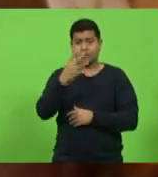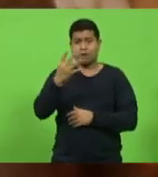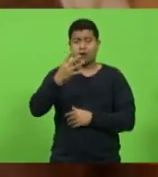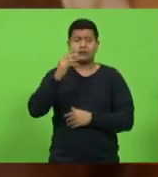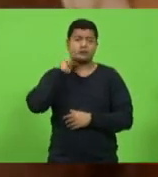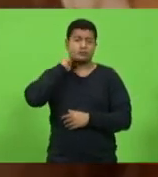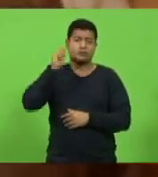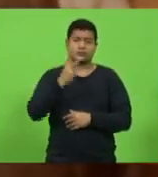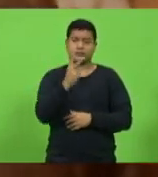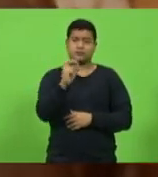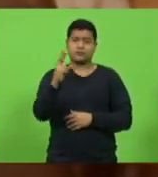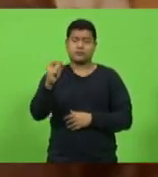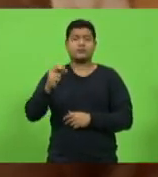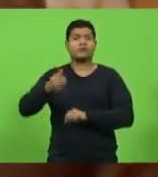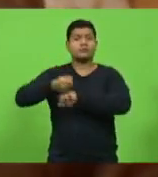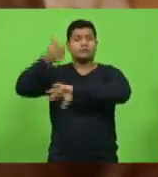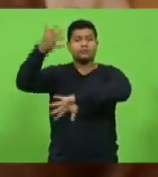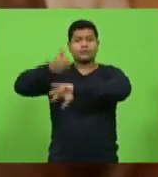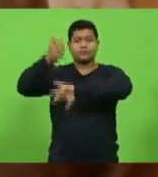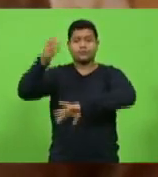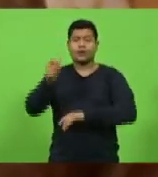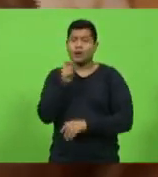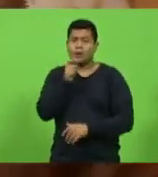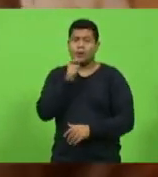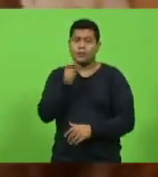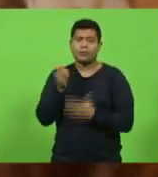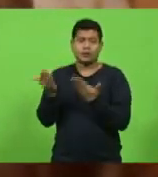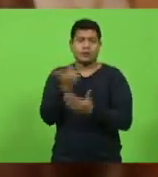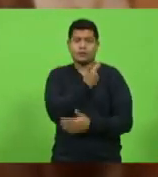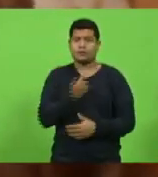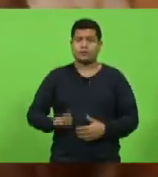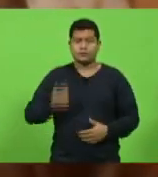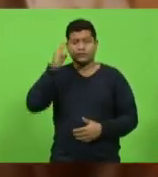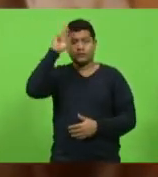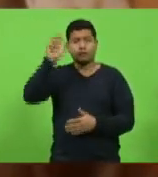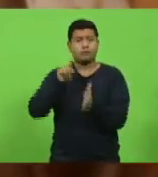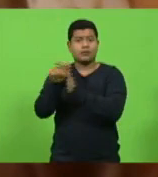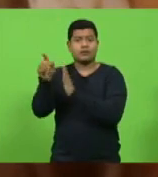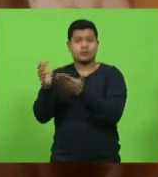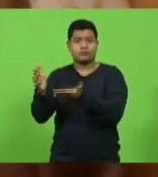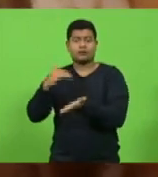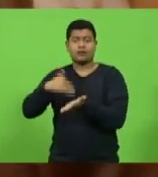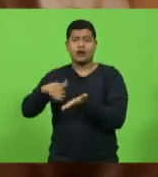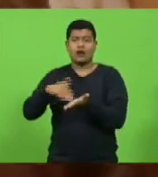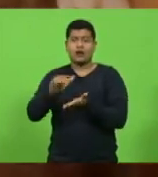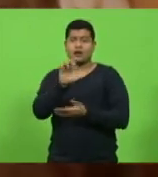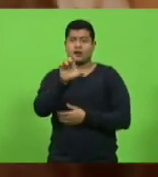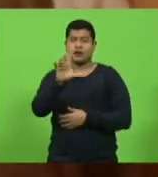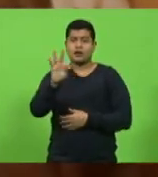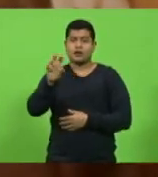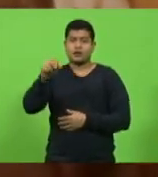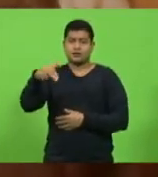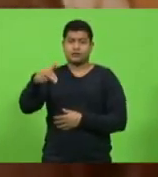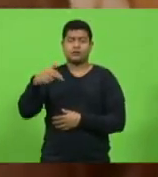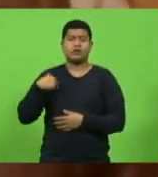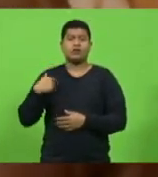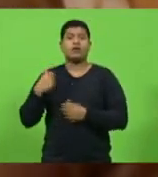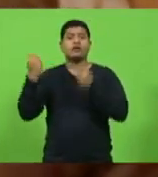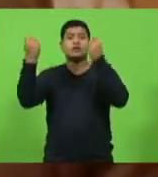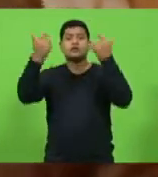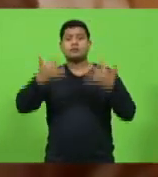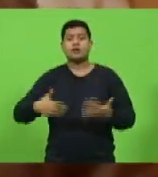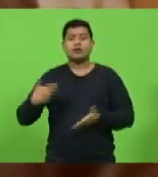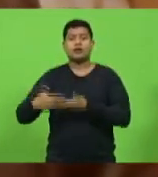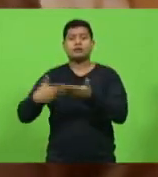entrevista coletiva, o senhor governador solicita ao senhor Elton Zeferino que expusesse o andamento da compra